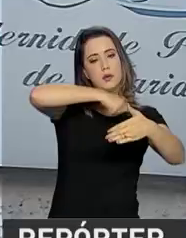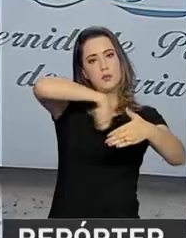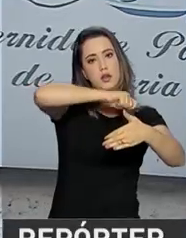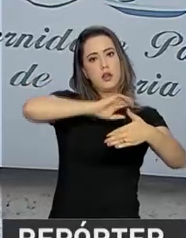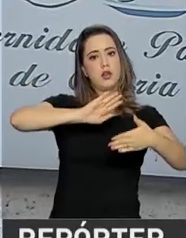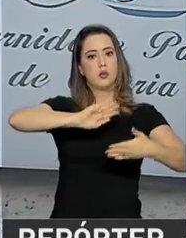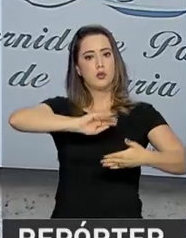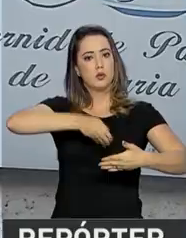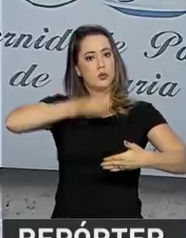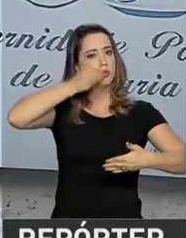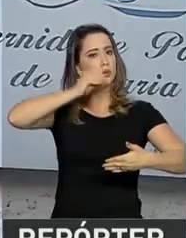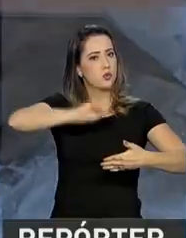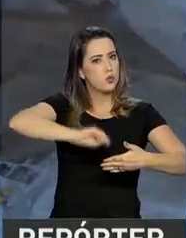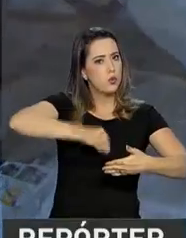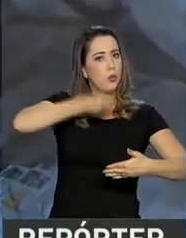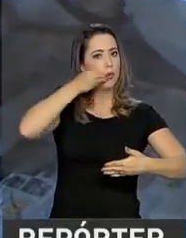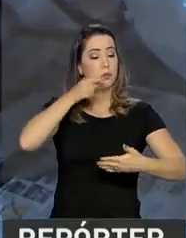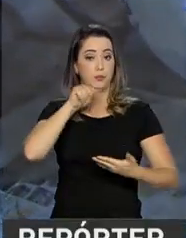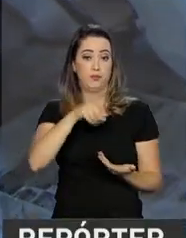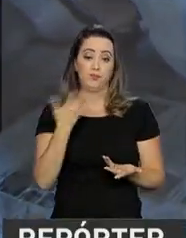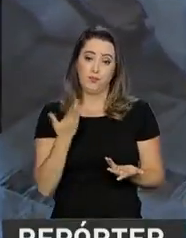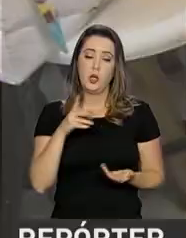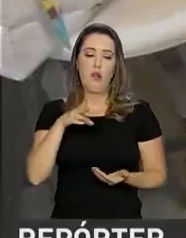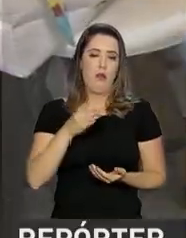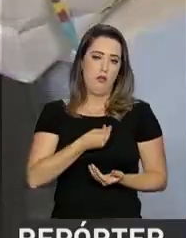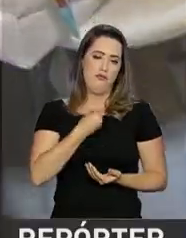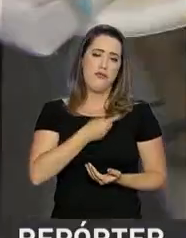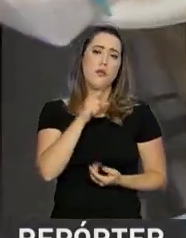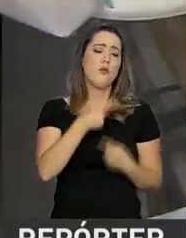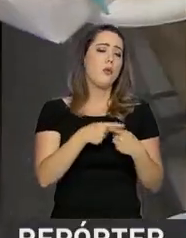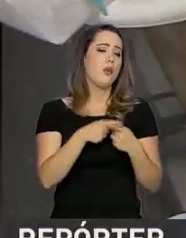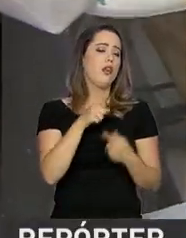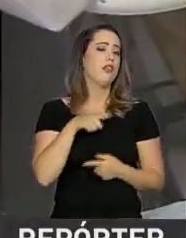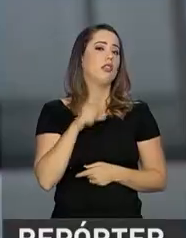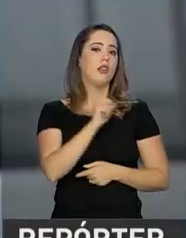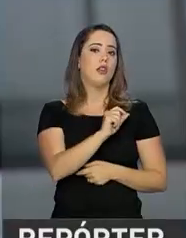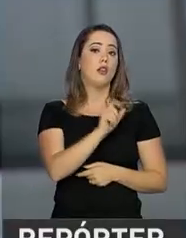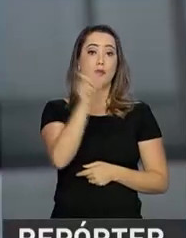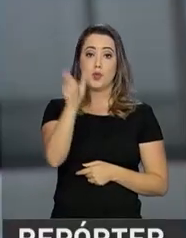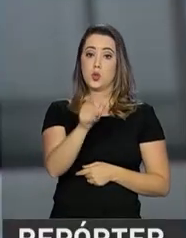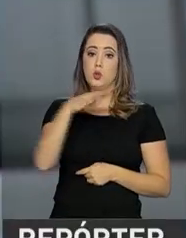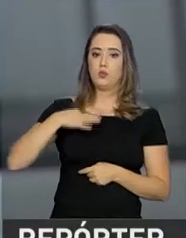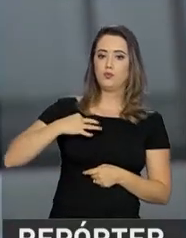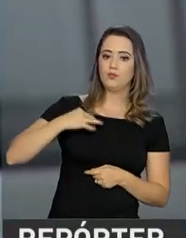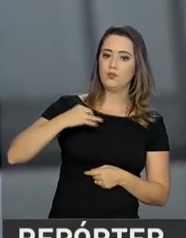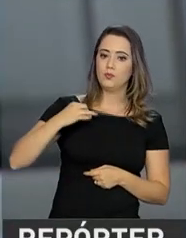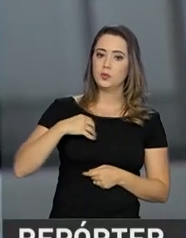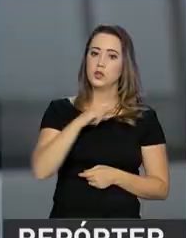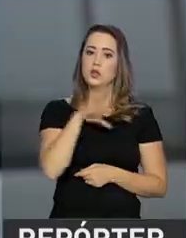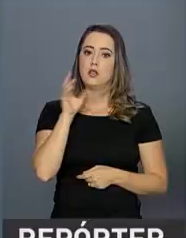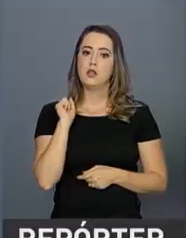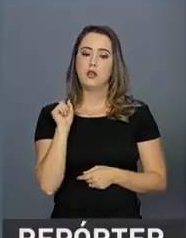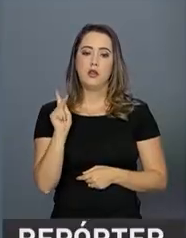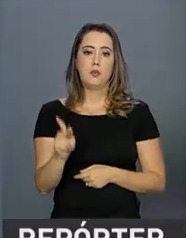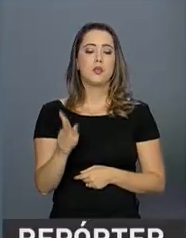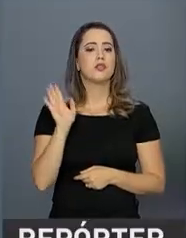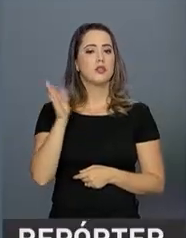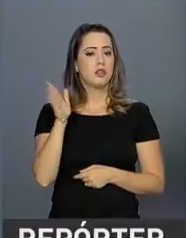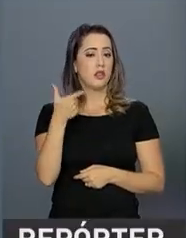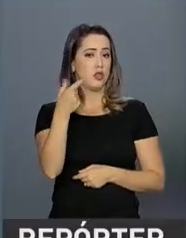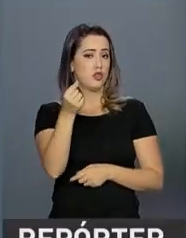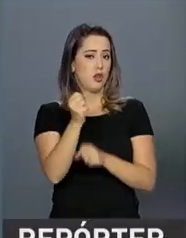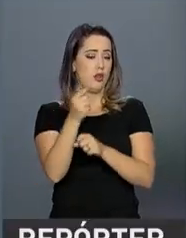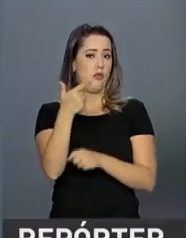a casa da sopa sobrevive graças ao trabalho de pessoas como essa aposentada que é voluntária há